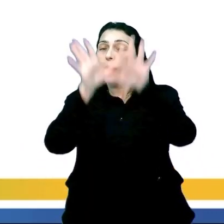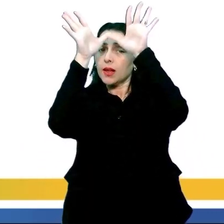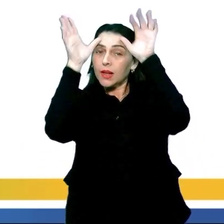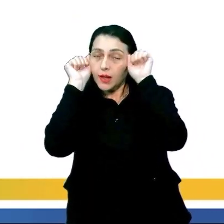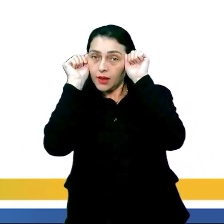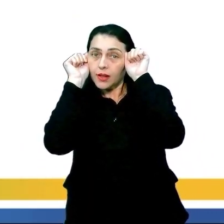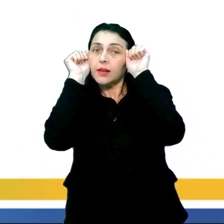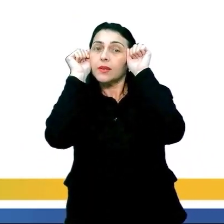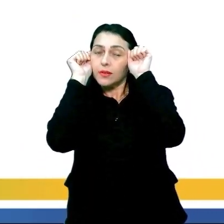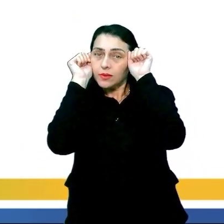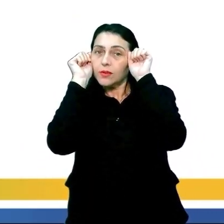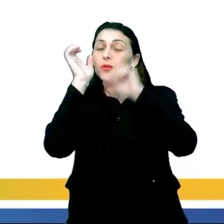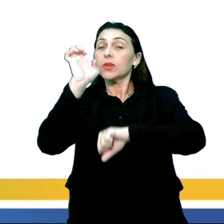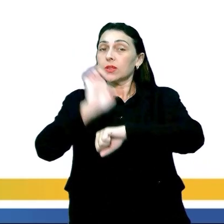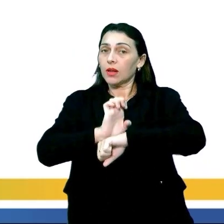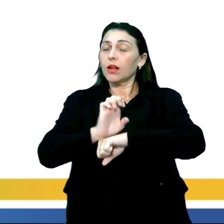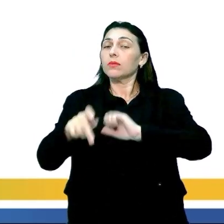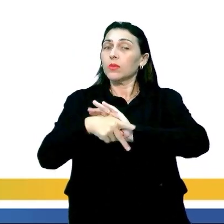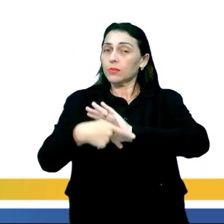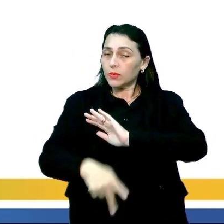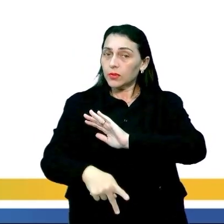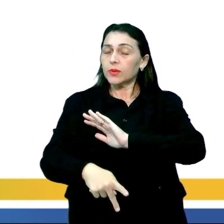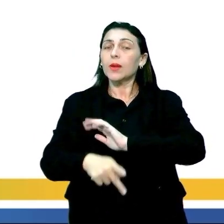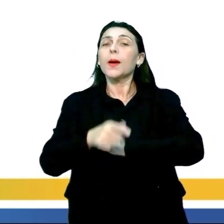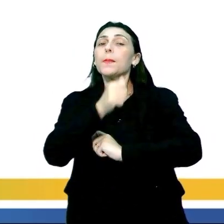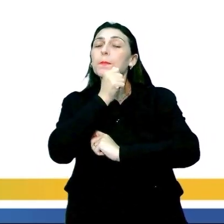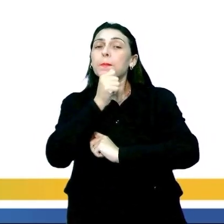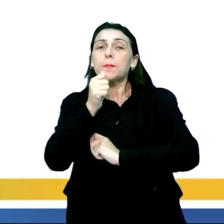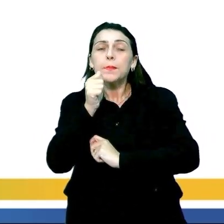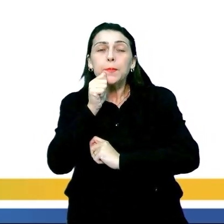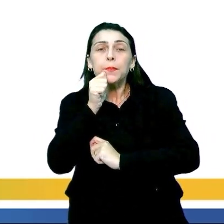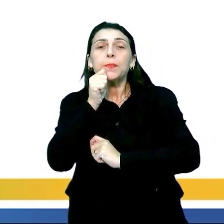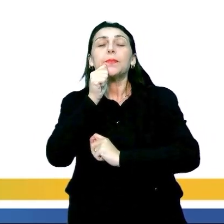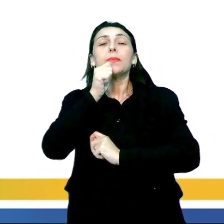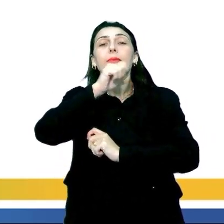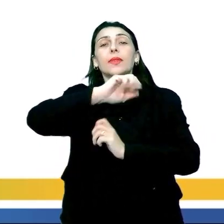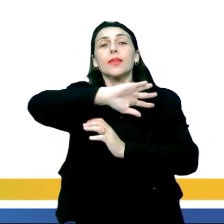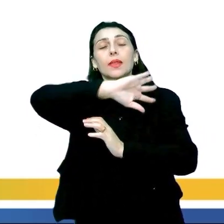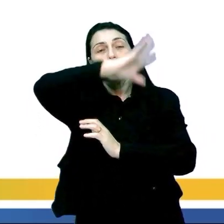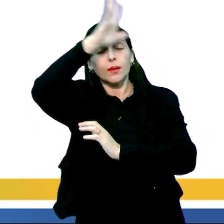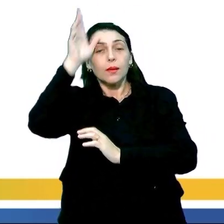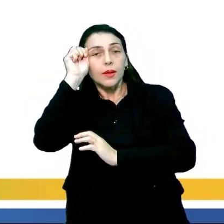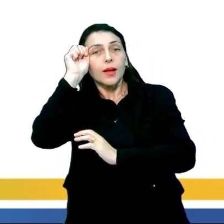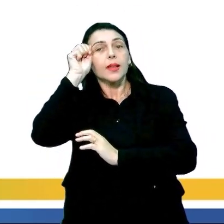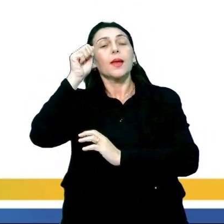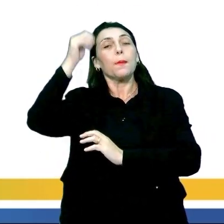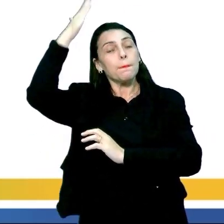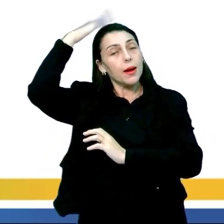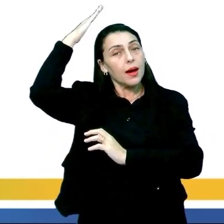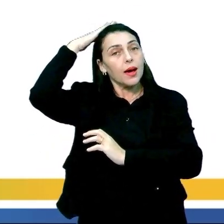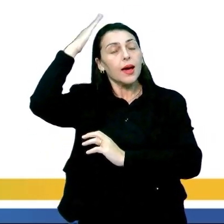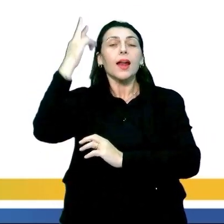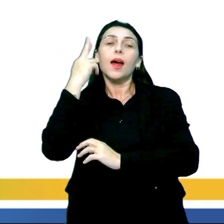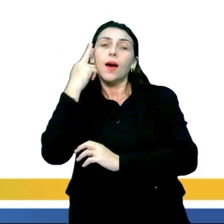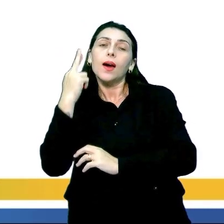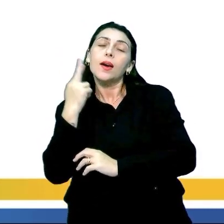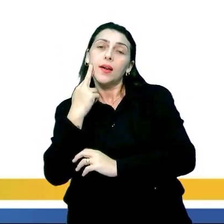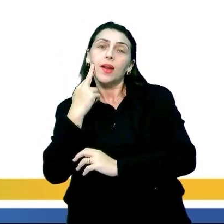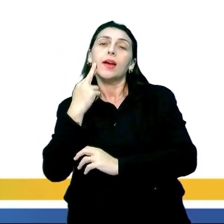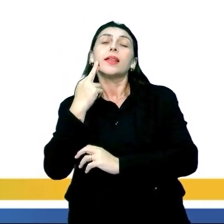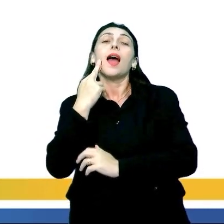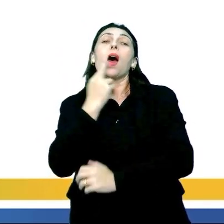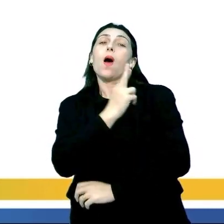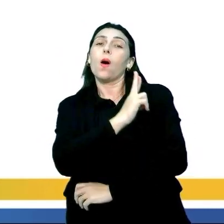do Acre, que é o estado no qual fazemos parte, Amapá, Amazonas, Pará, Roraima, parte